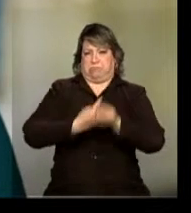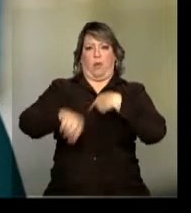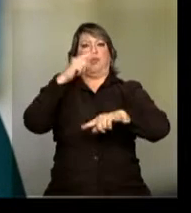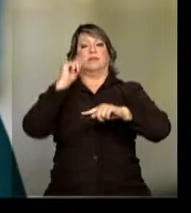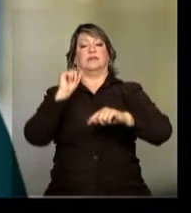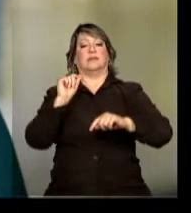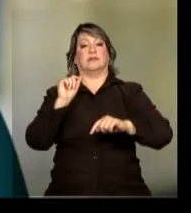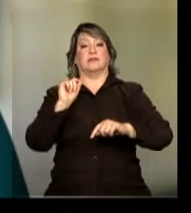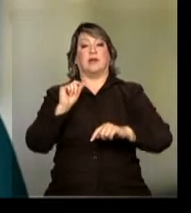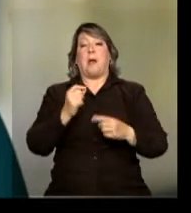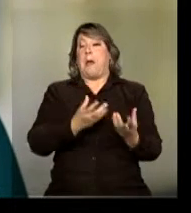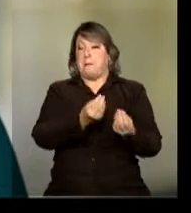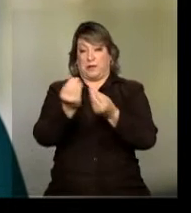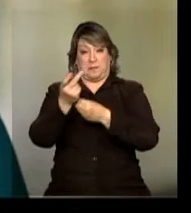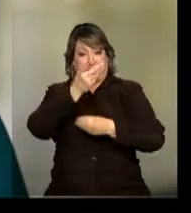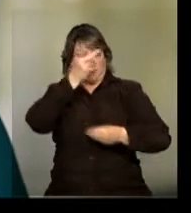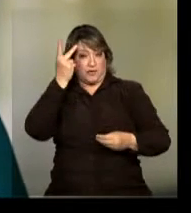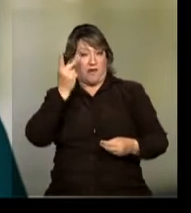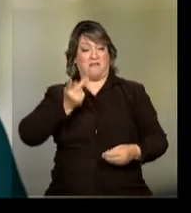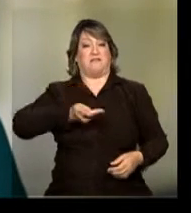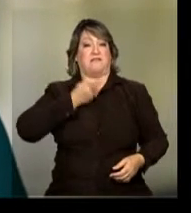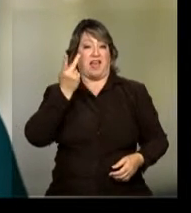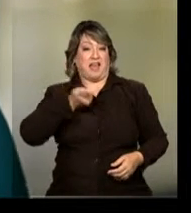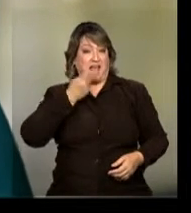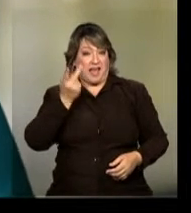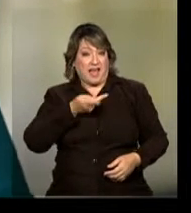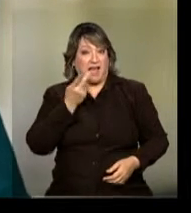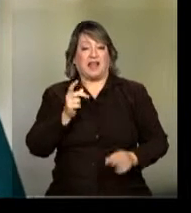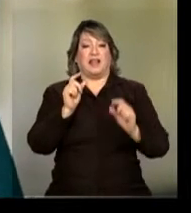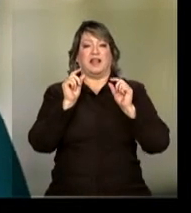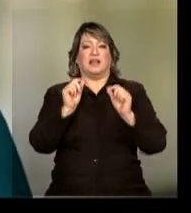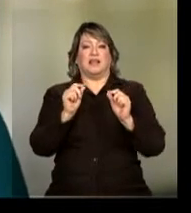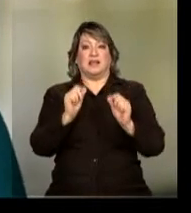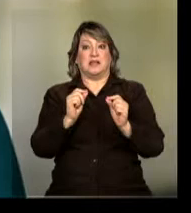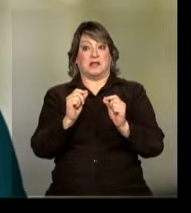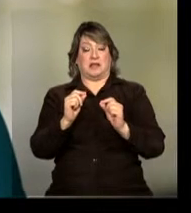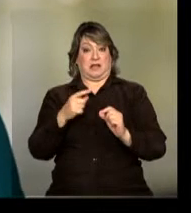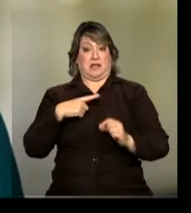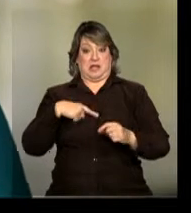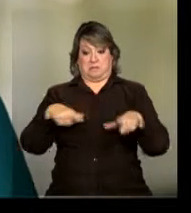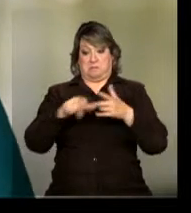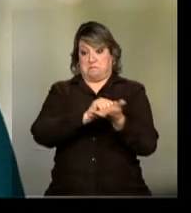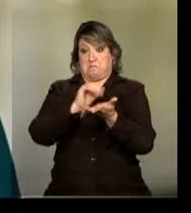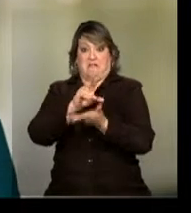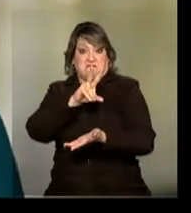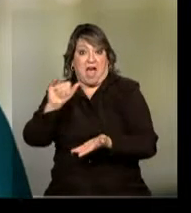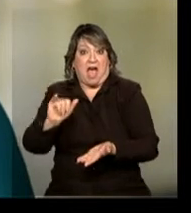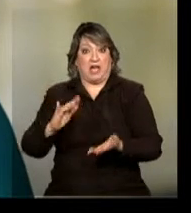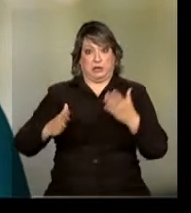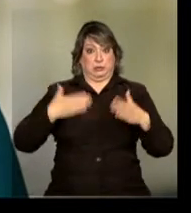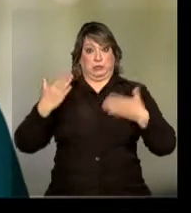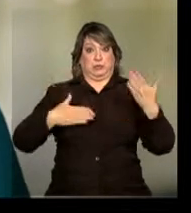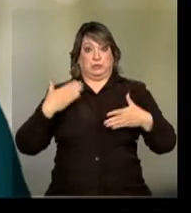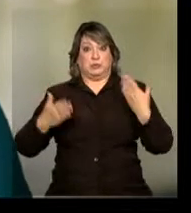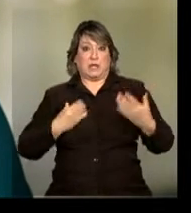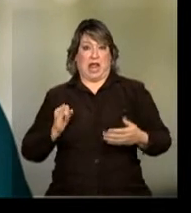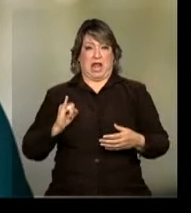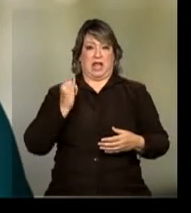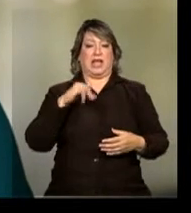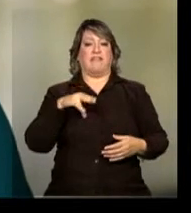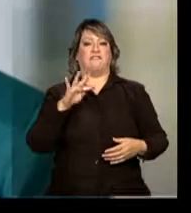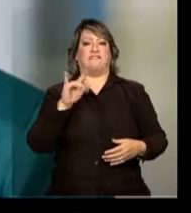falharam mais uma vez os que apostavam em aumento do desemprego inflação alta e crescimento